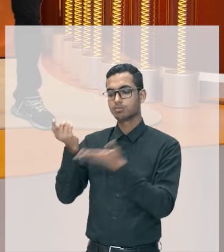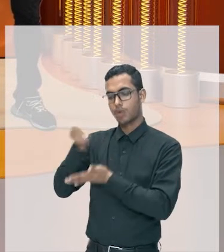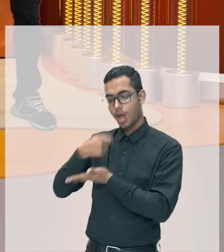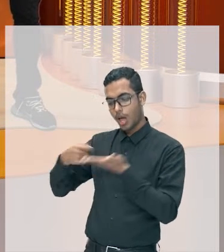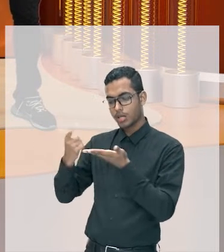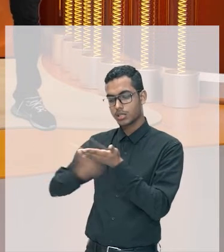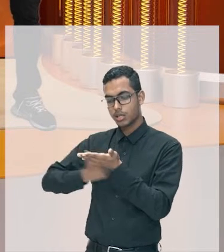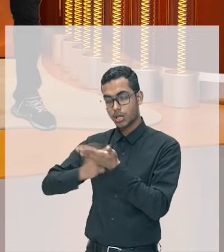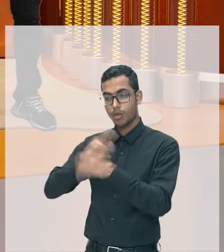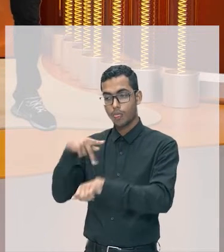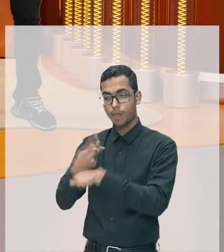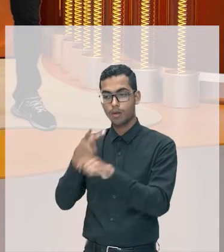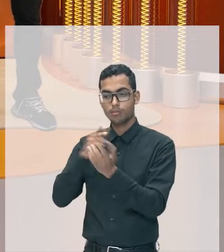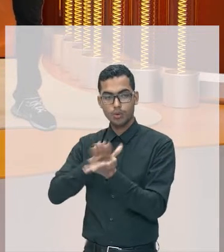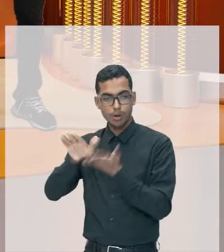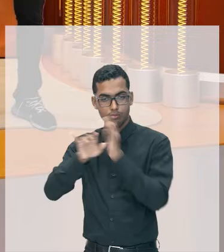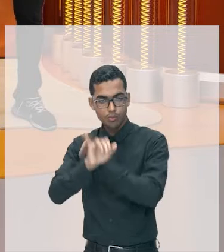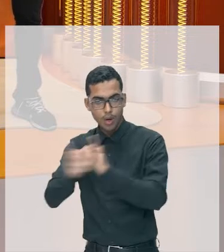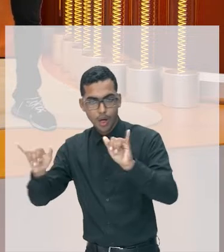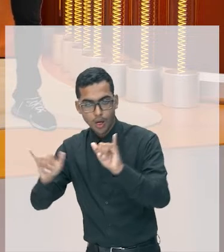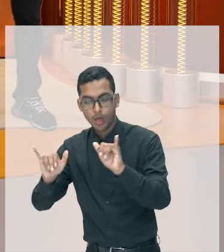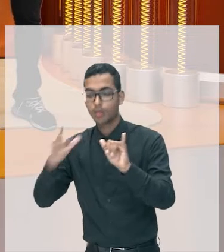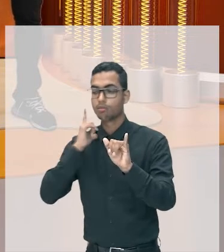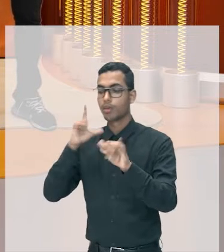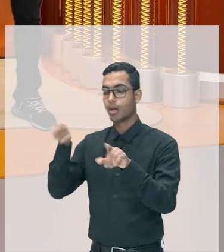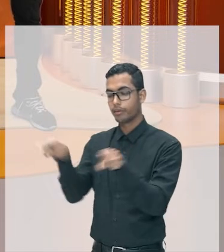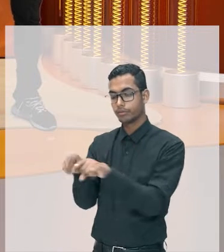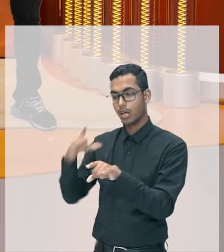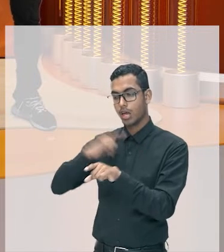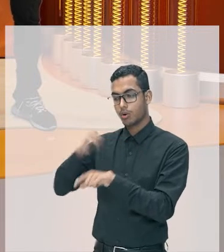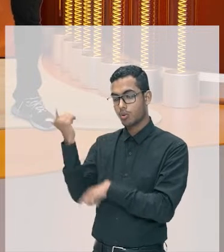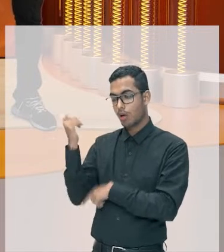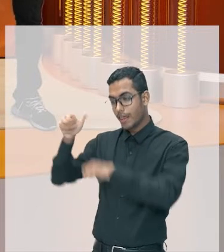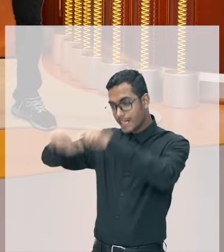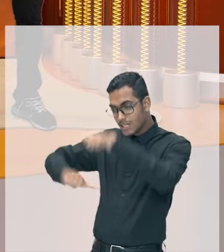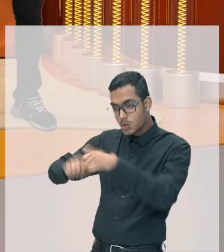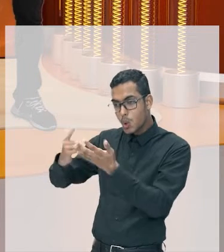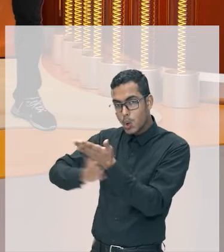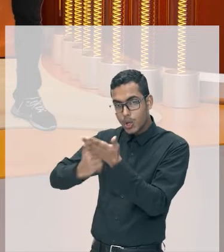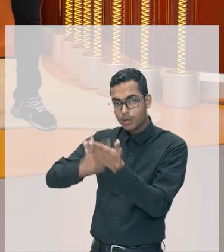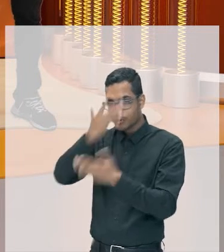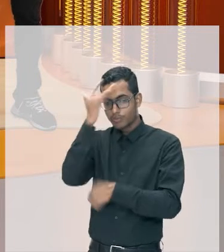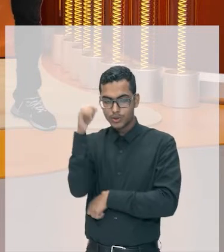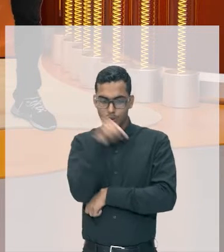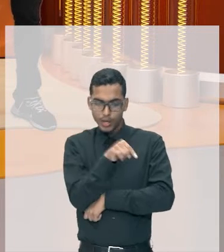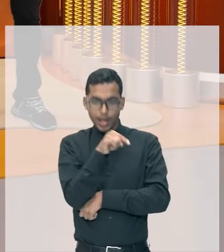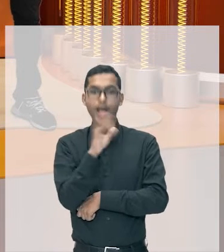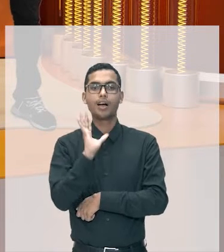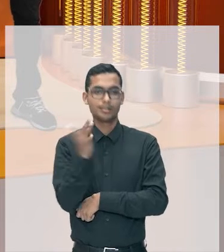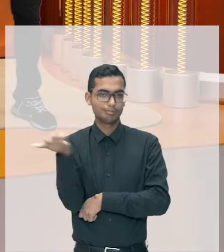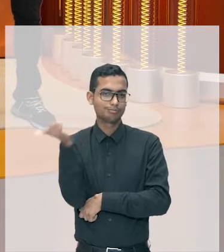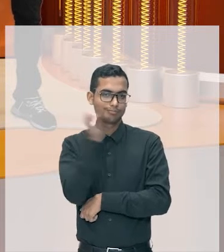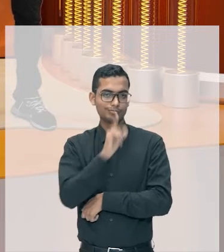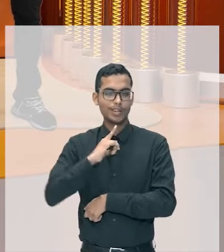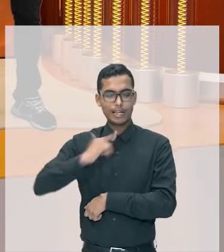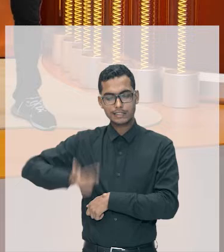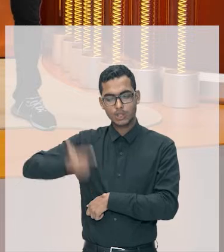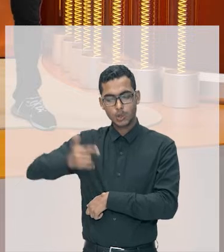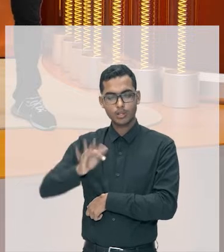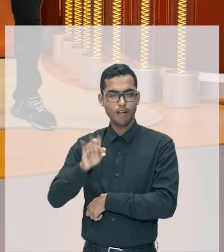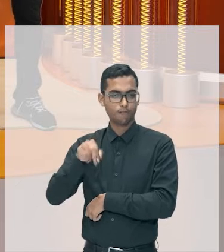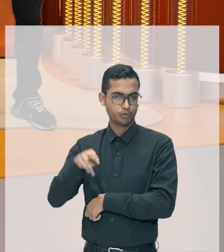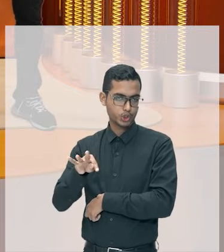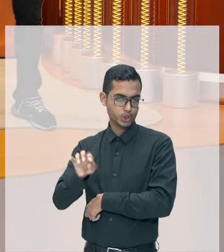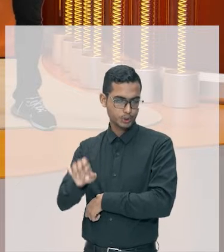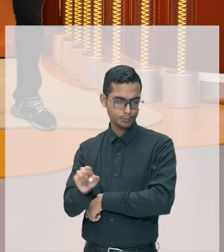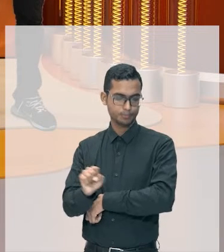pessoa quis dizer para ajudar a construir ali aquele momento da história. Essas são as fontes